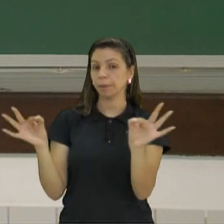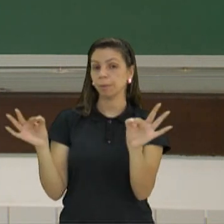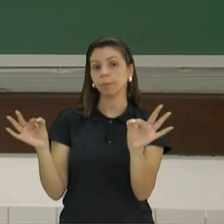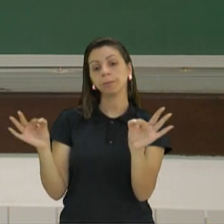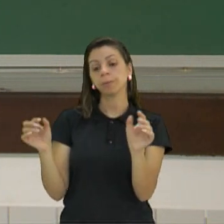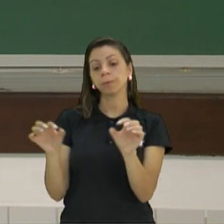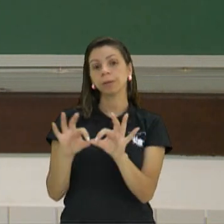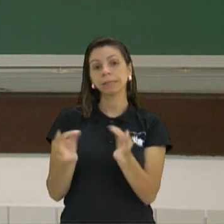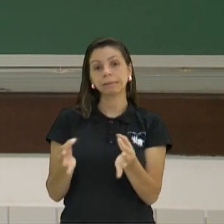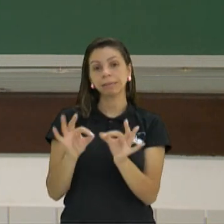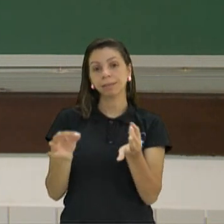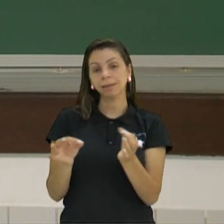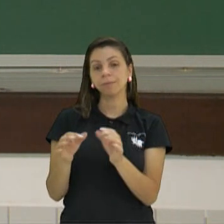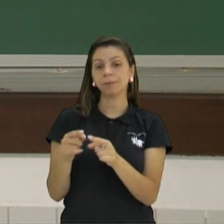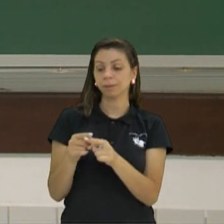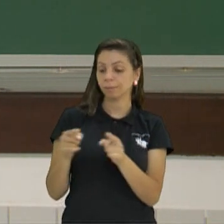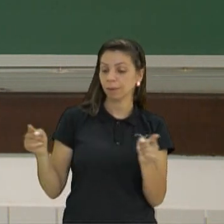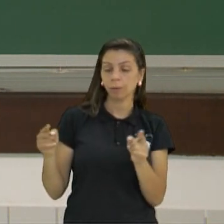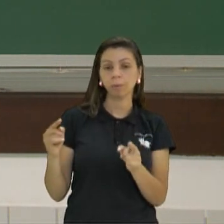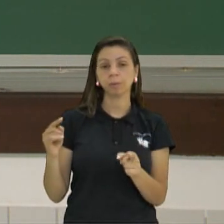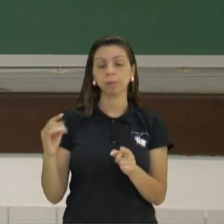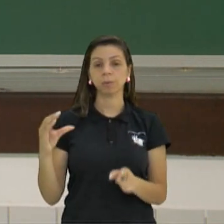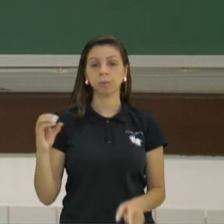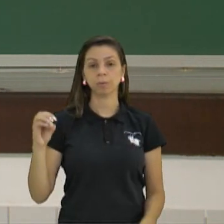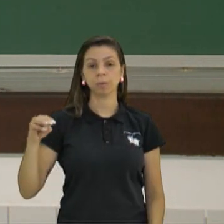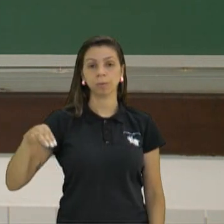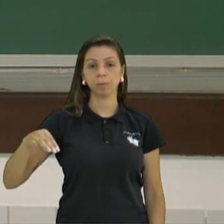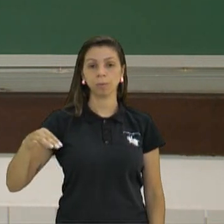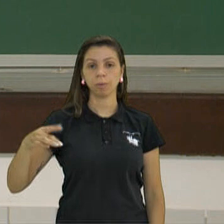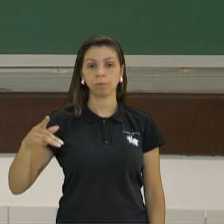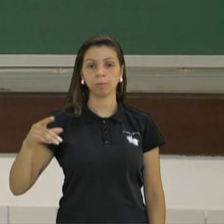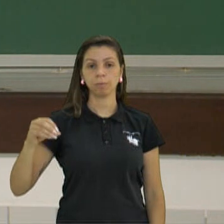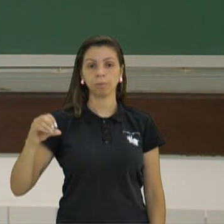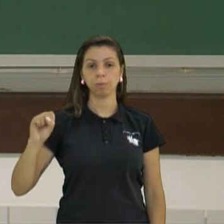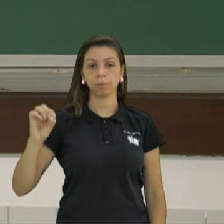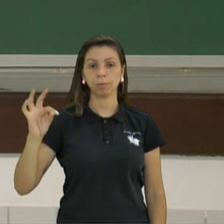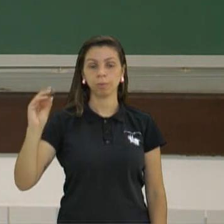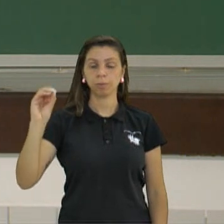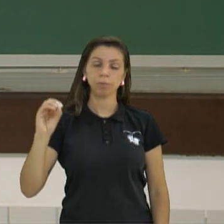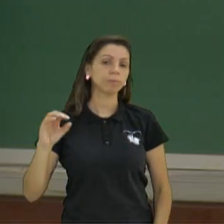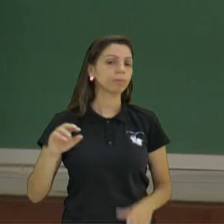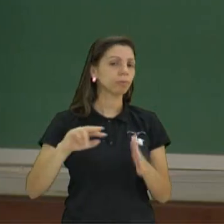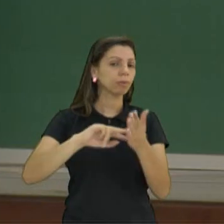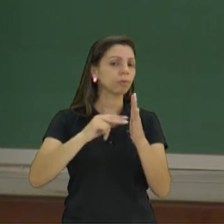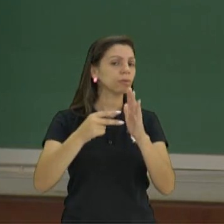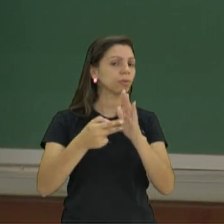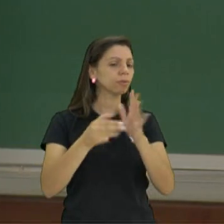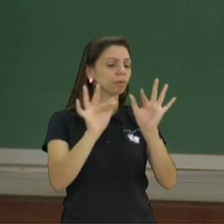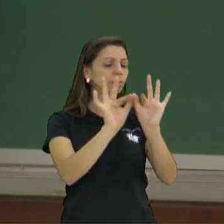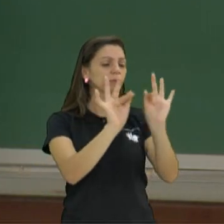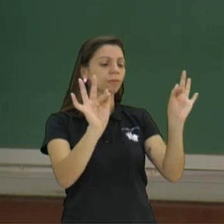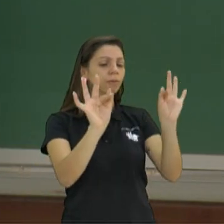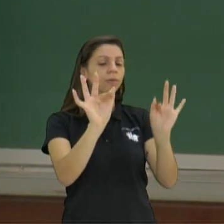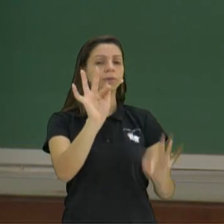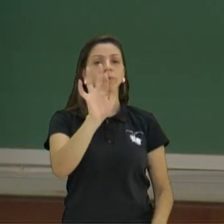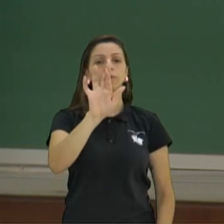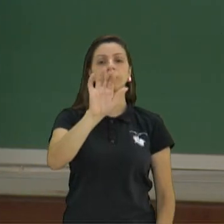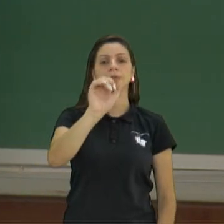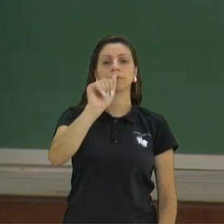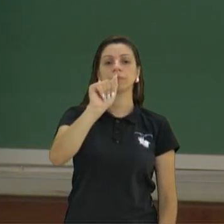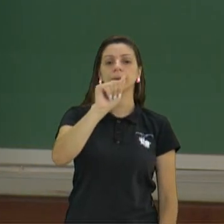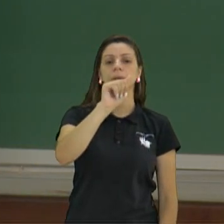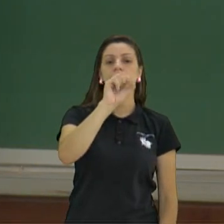composto, professora? Vamos lá? Ó, frase, o que é uma frase? Damos o nome de frase